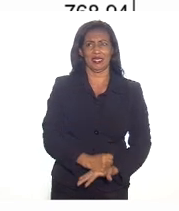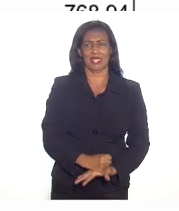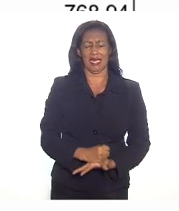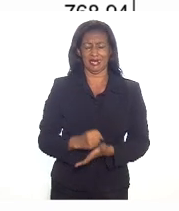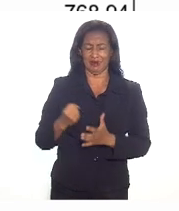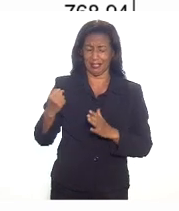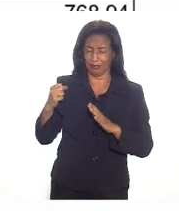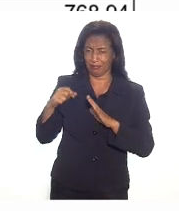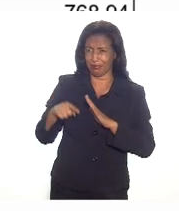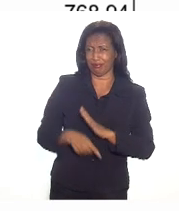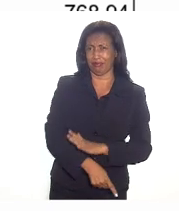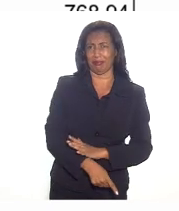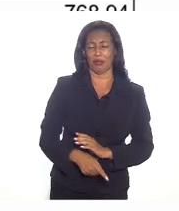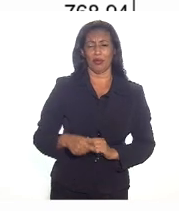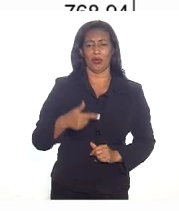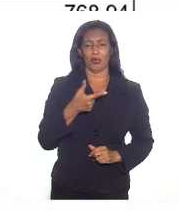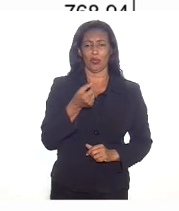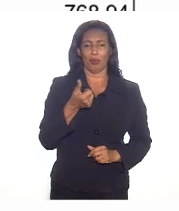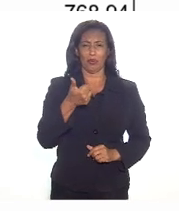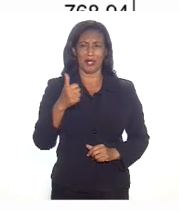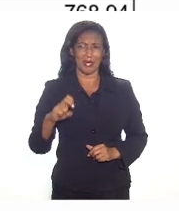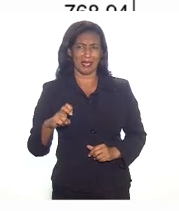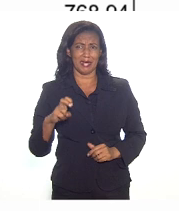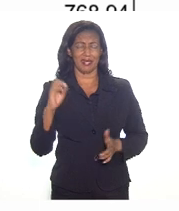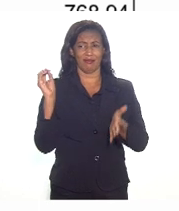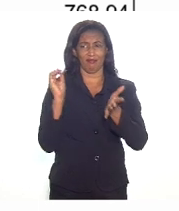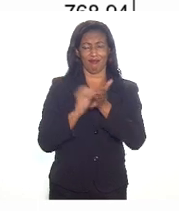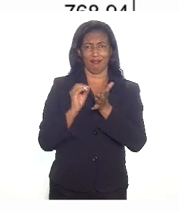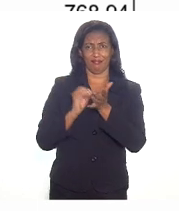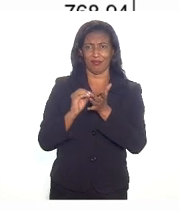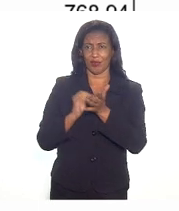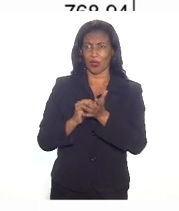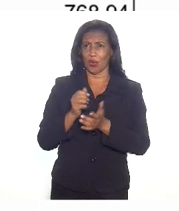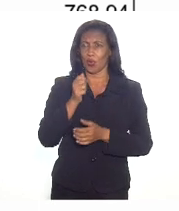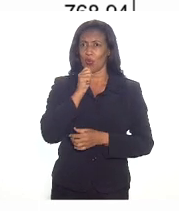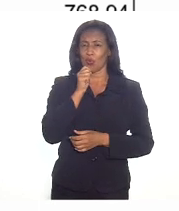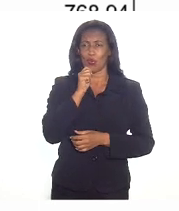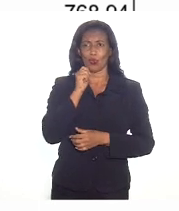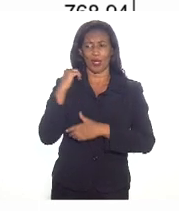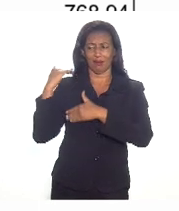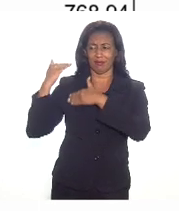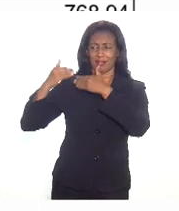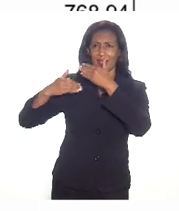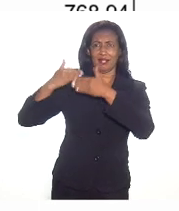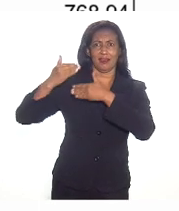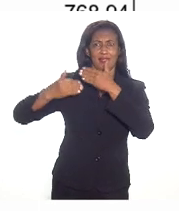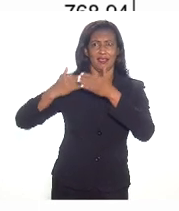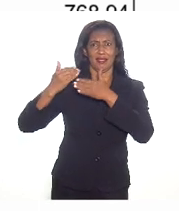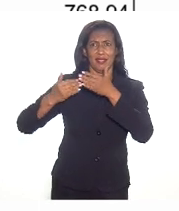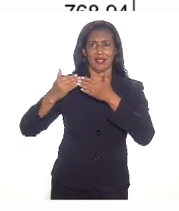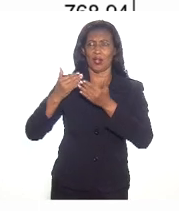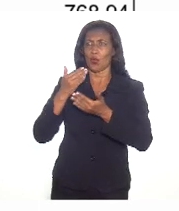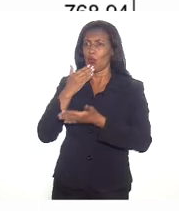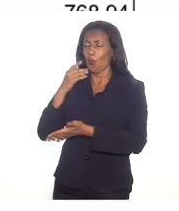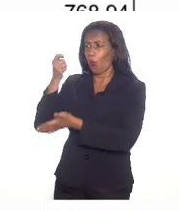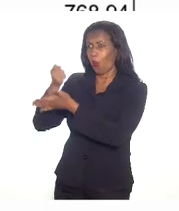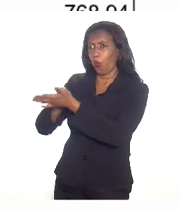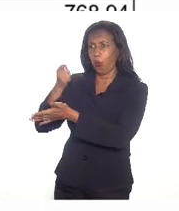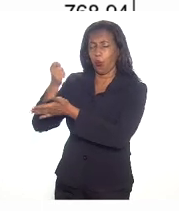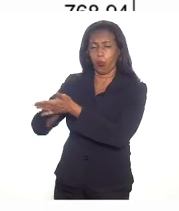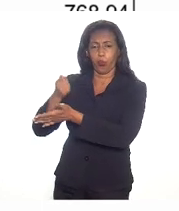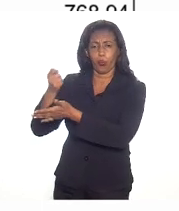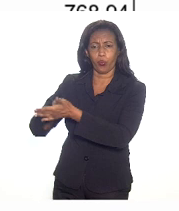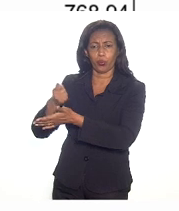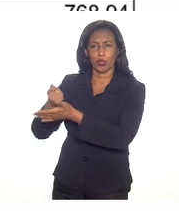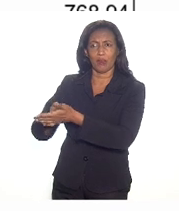2015. Então, me parece que não tem pé nem cabeça. O estado do Rio de Janeiro não tem tradição de fazer reivindicações regionais, mesmo que as que